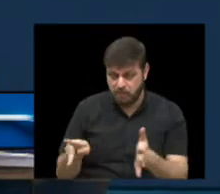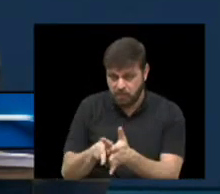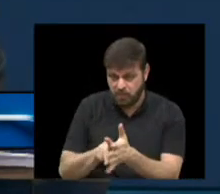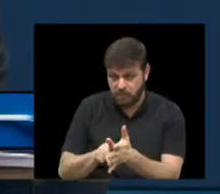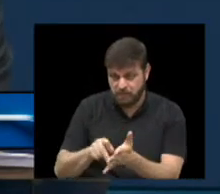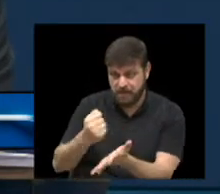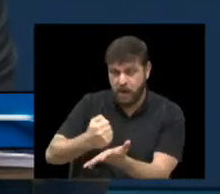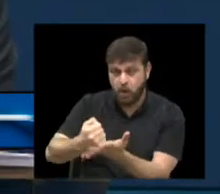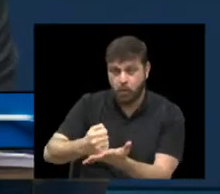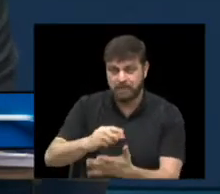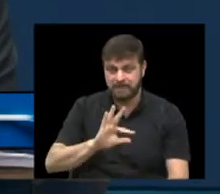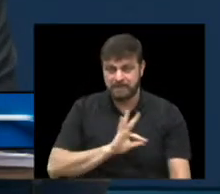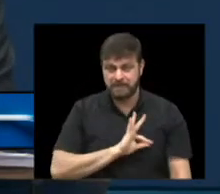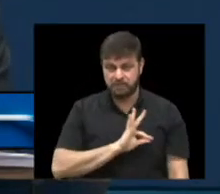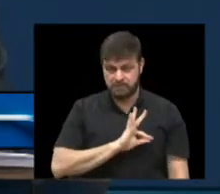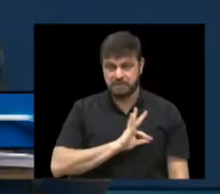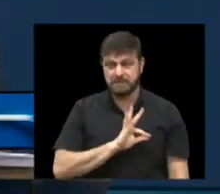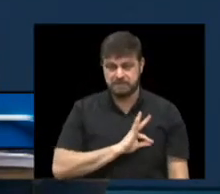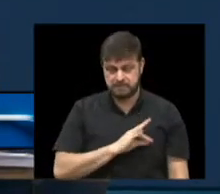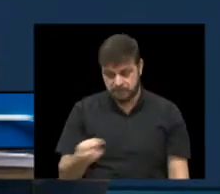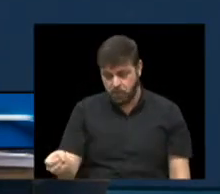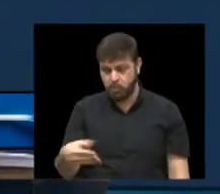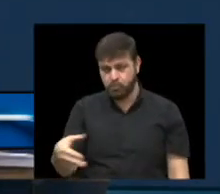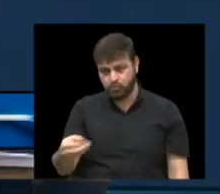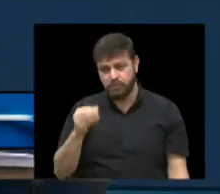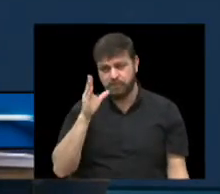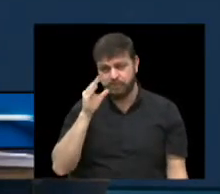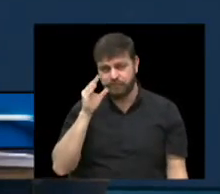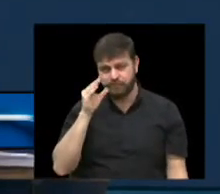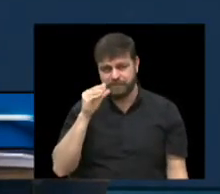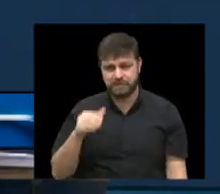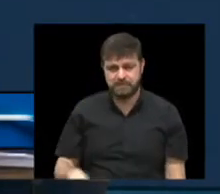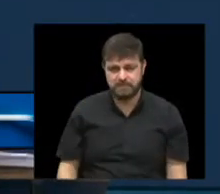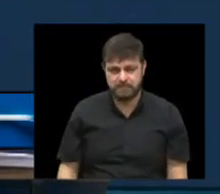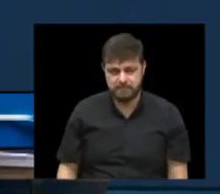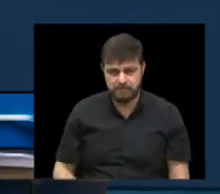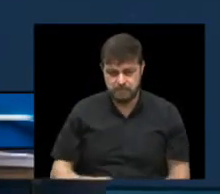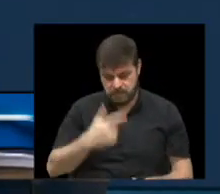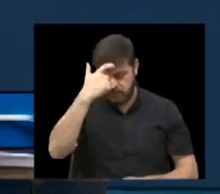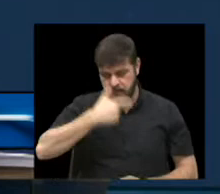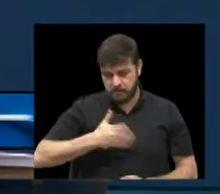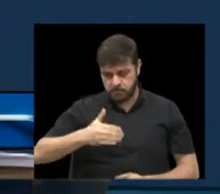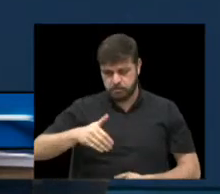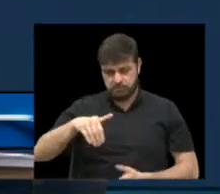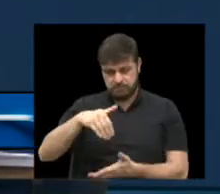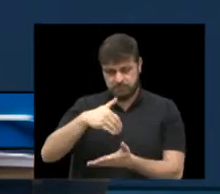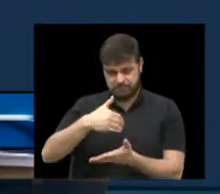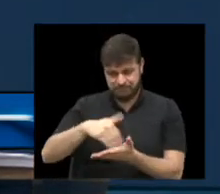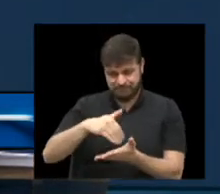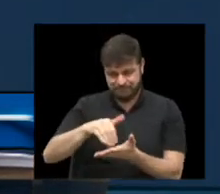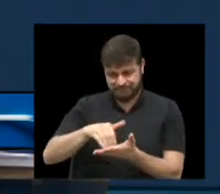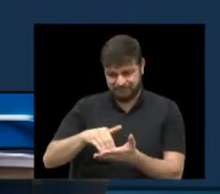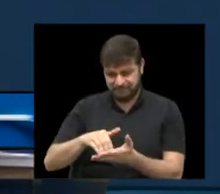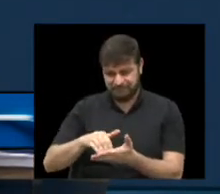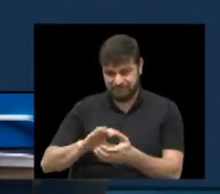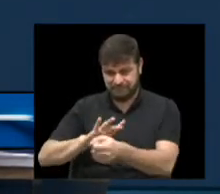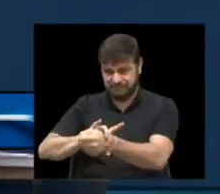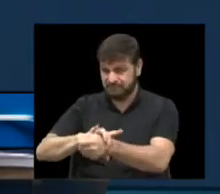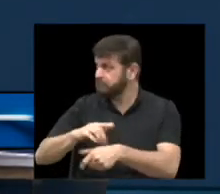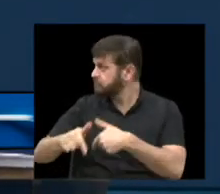com bastante tranquilidade e bastante fundamento, uma vez que trabalhei na Secretaria de Segurança e lá